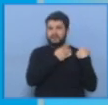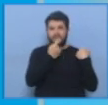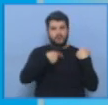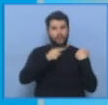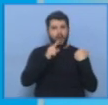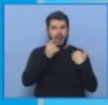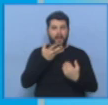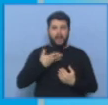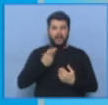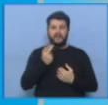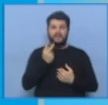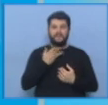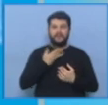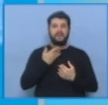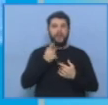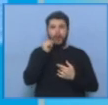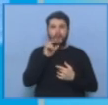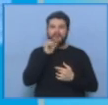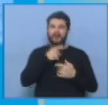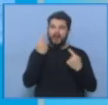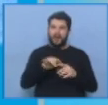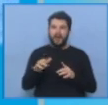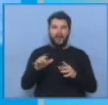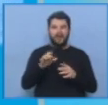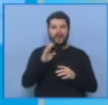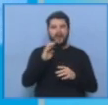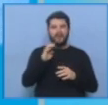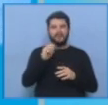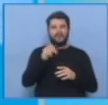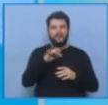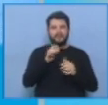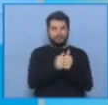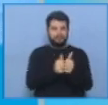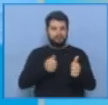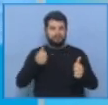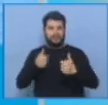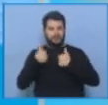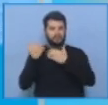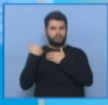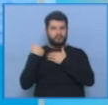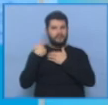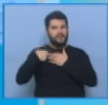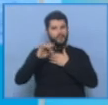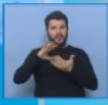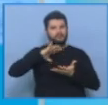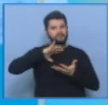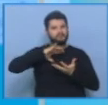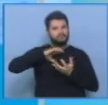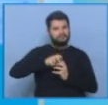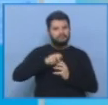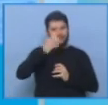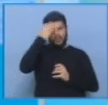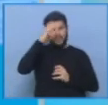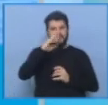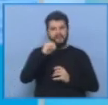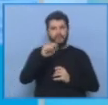um homem que tem a oportunidade para eliminar de Saul e mantém-se distante. Ele não é responsável da desgraça do rei